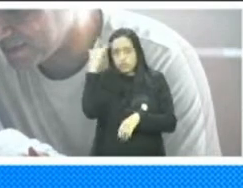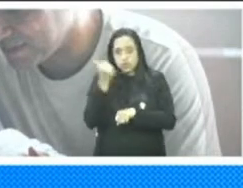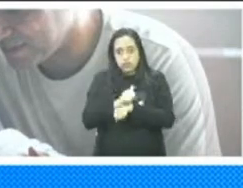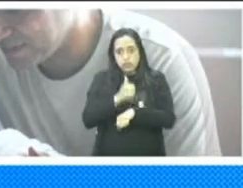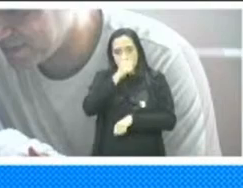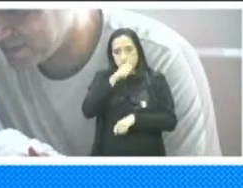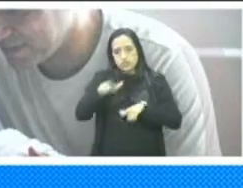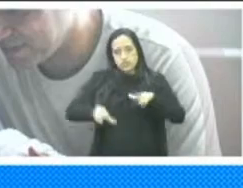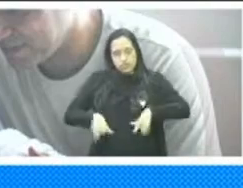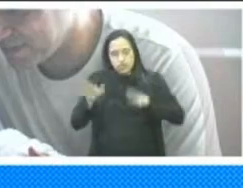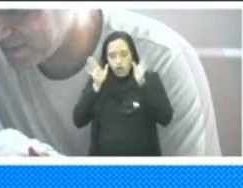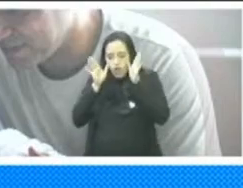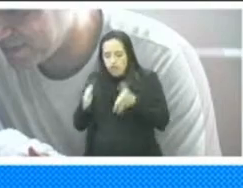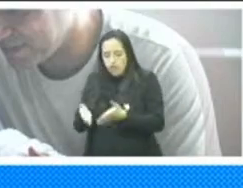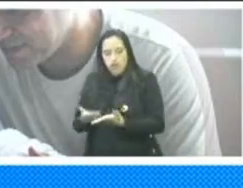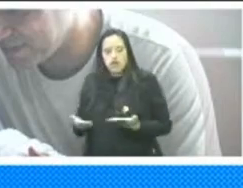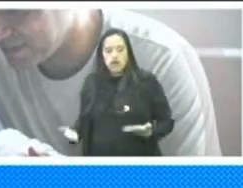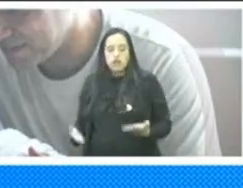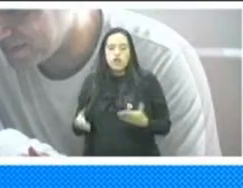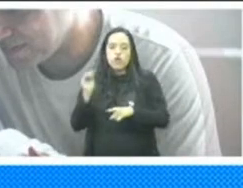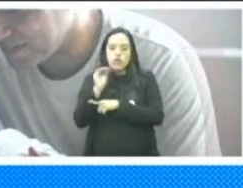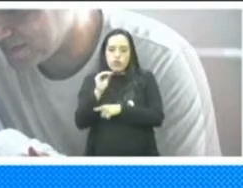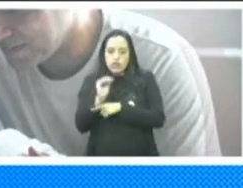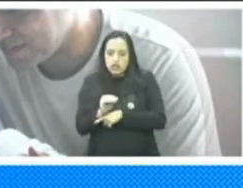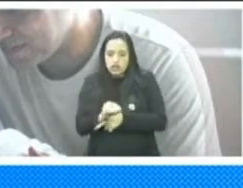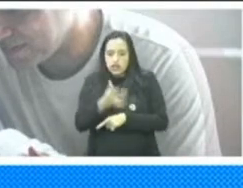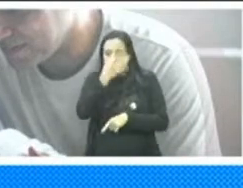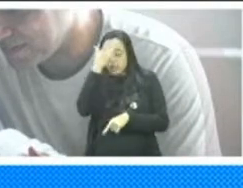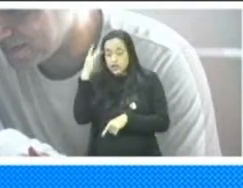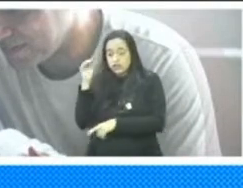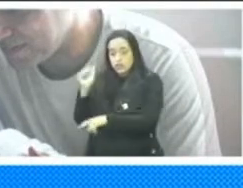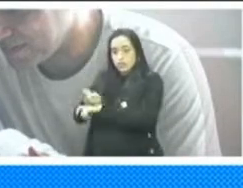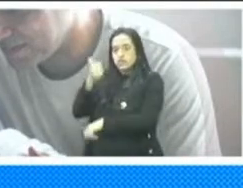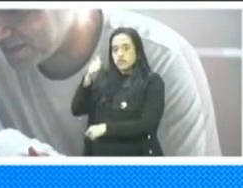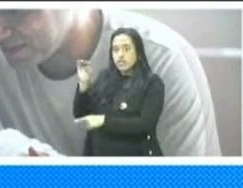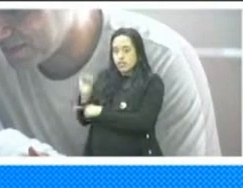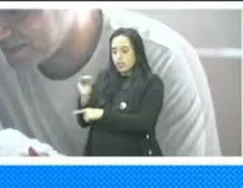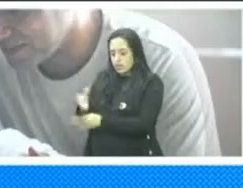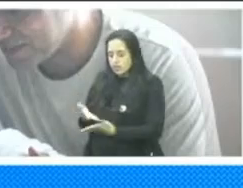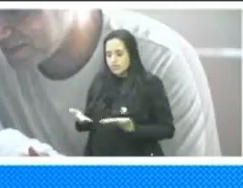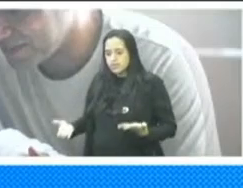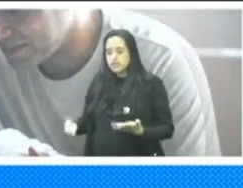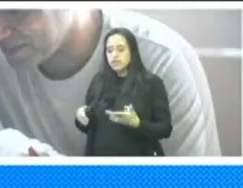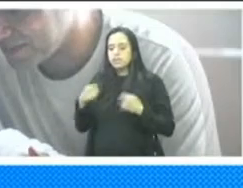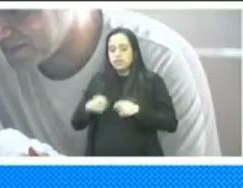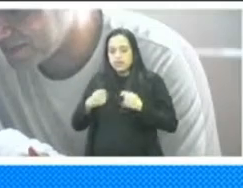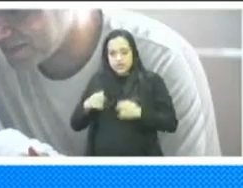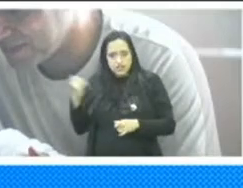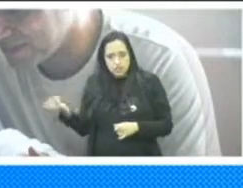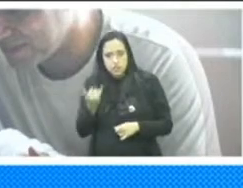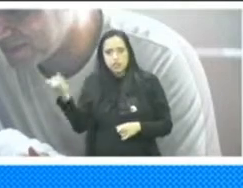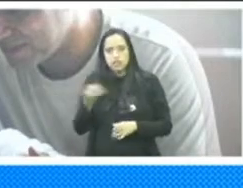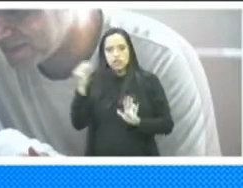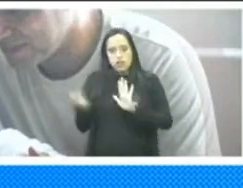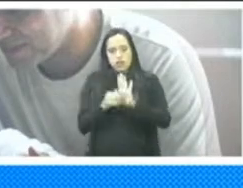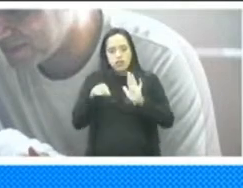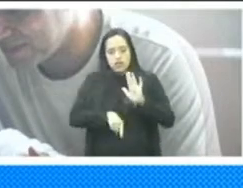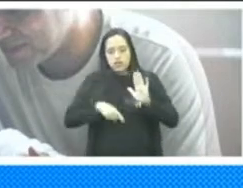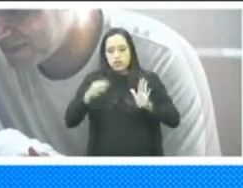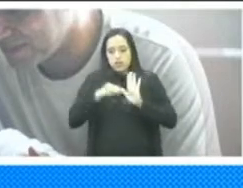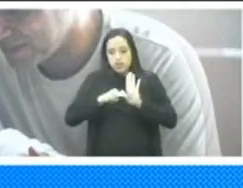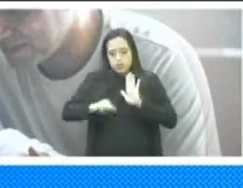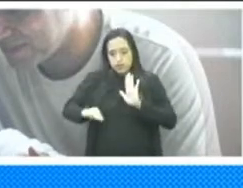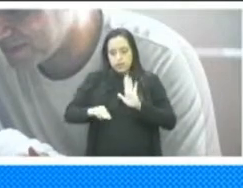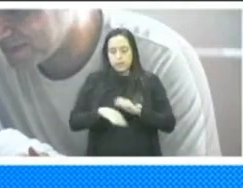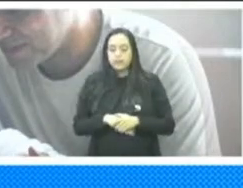profissionais, né, o cuidado com o cuidador também é bastante trabalhado e enfatizado na implementação do